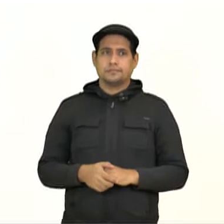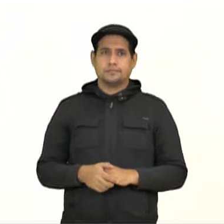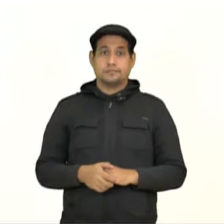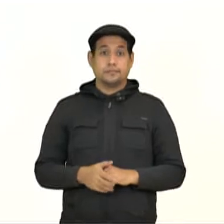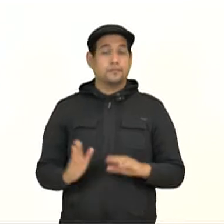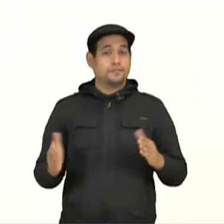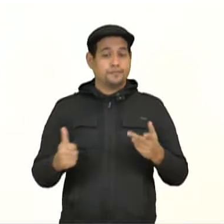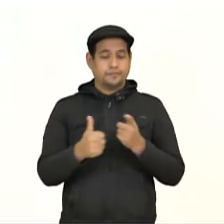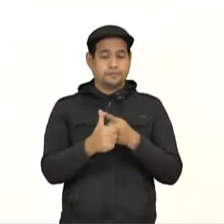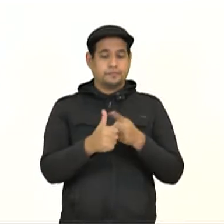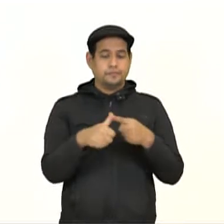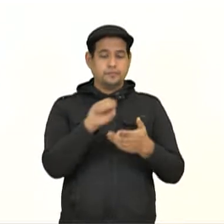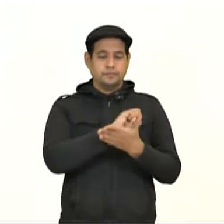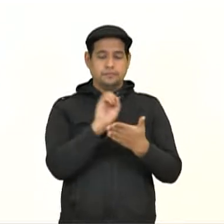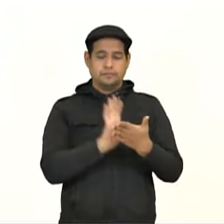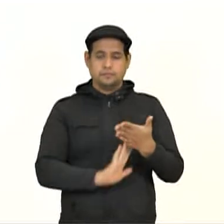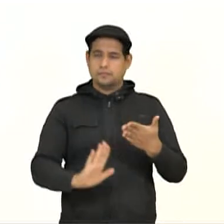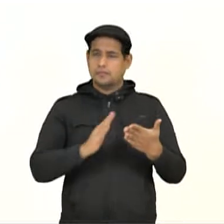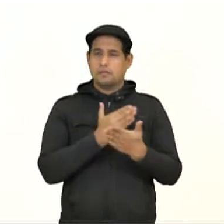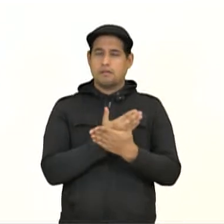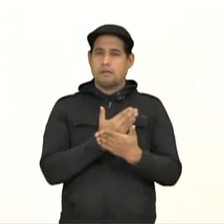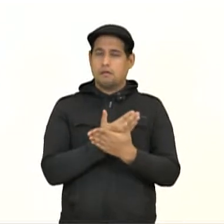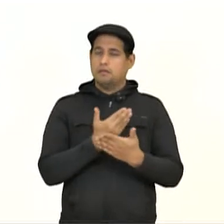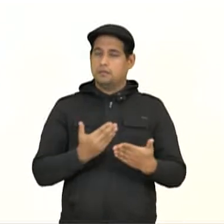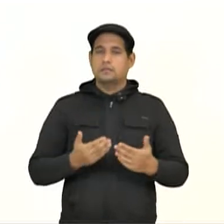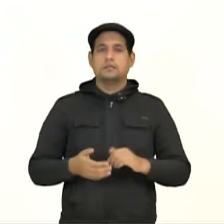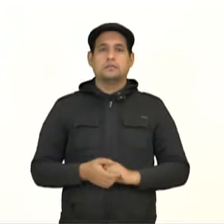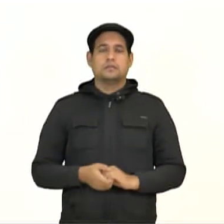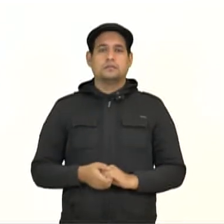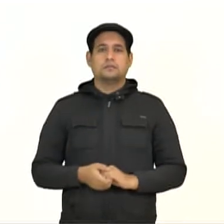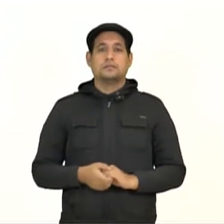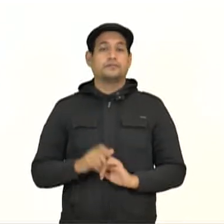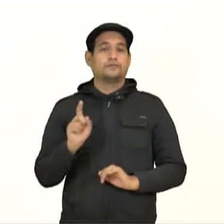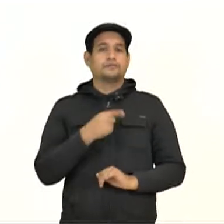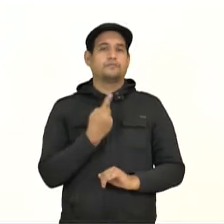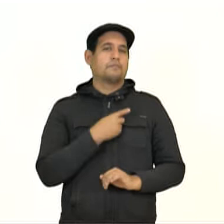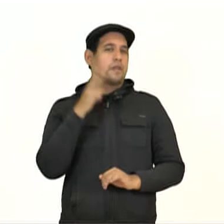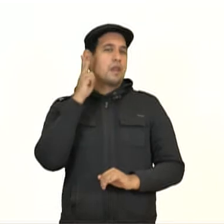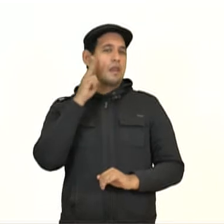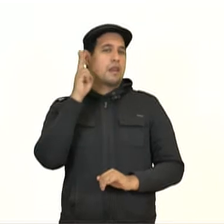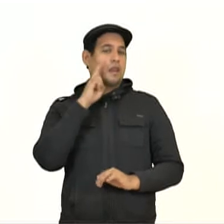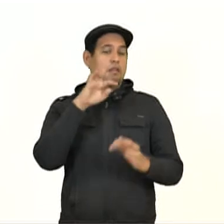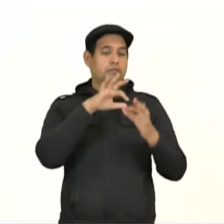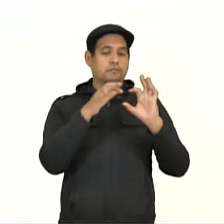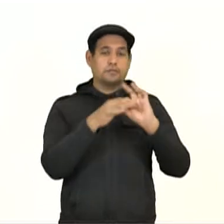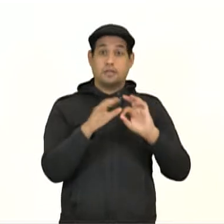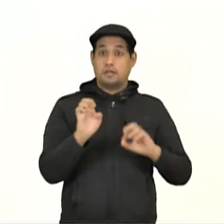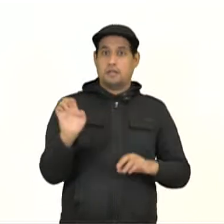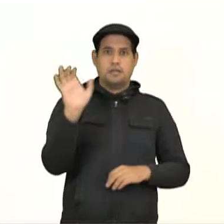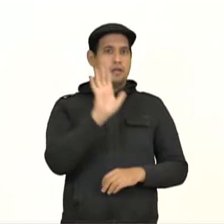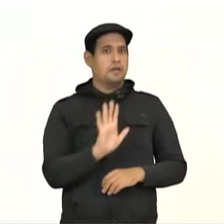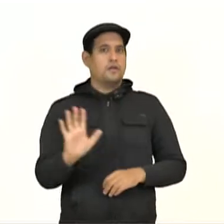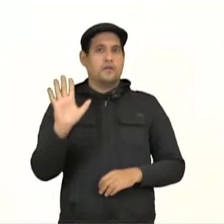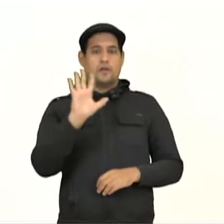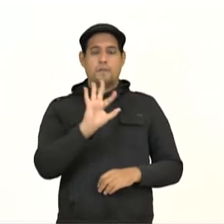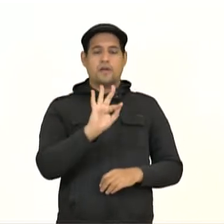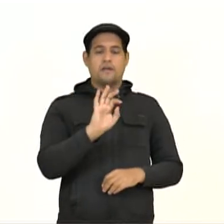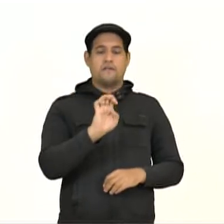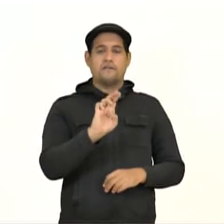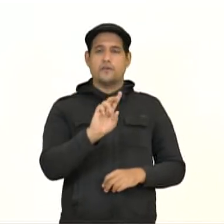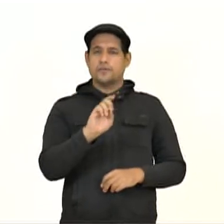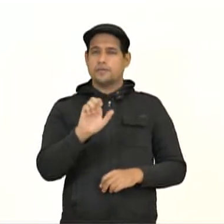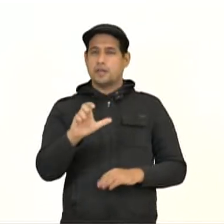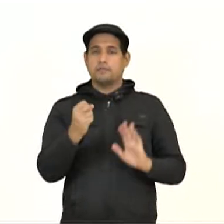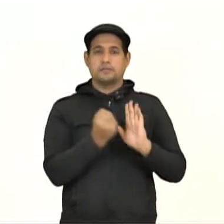Vamos para a nossa primeira atividade, então, dessa aula. Relembrando o contexto da Europa feudal durante o século